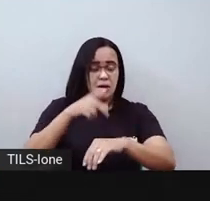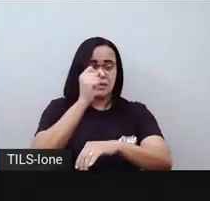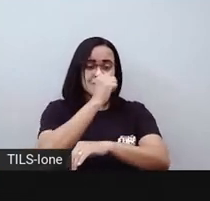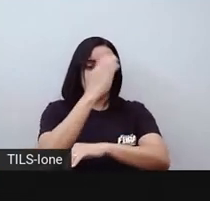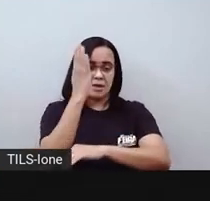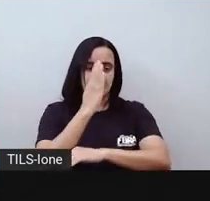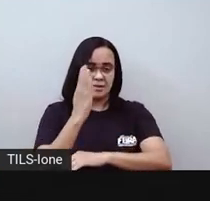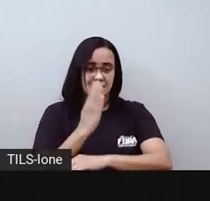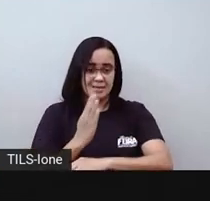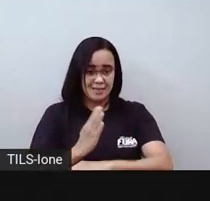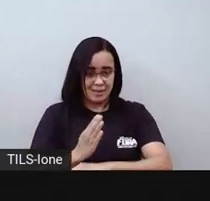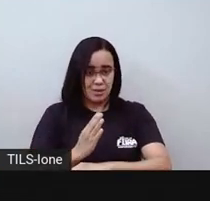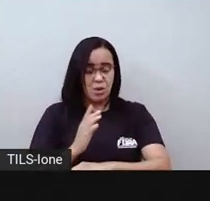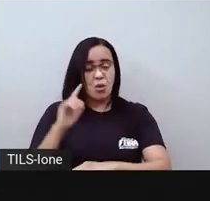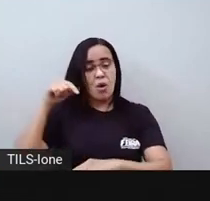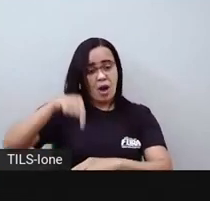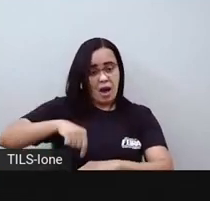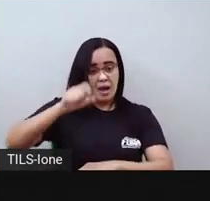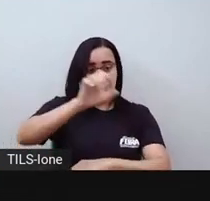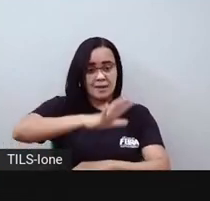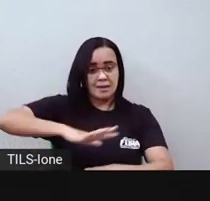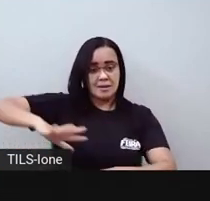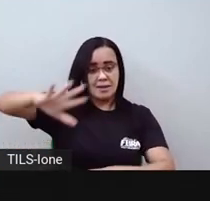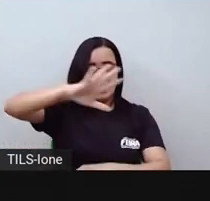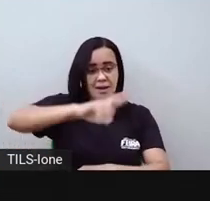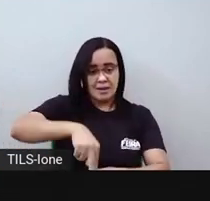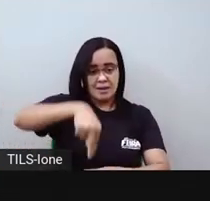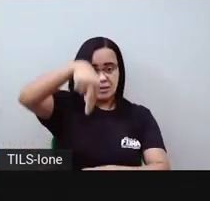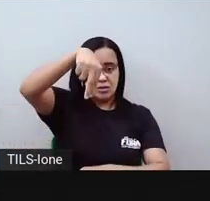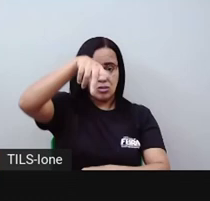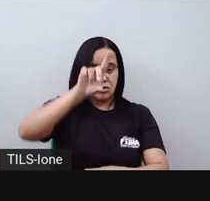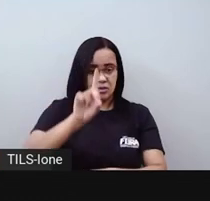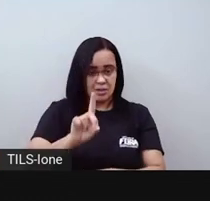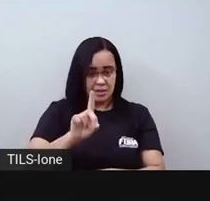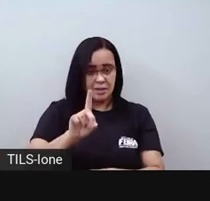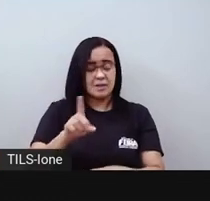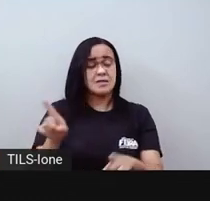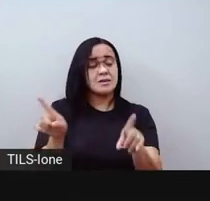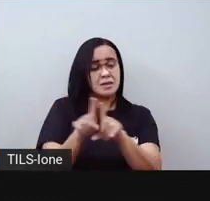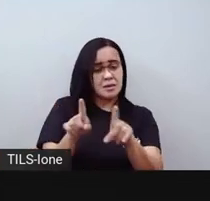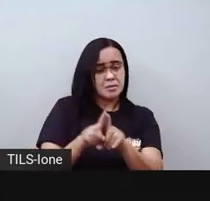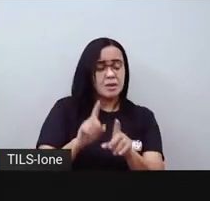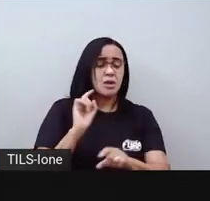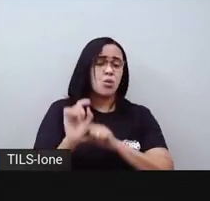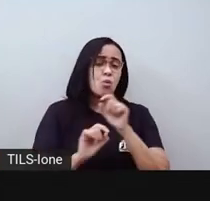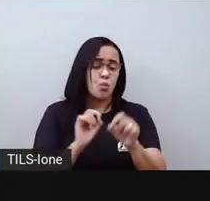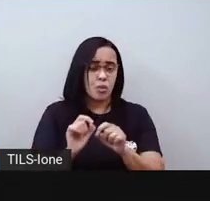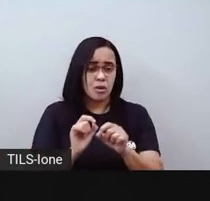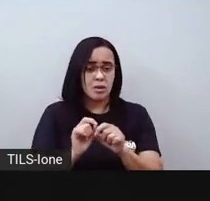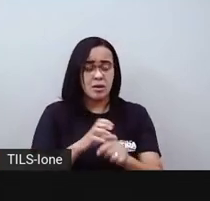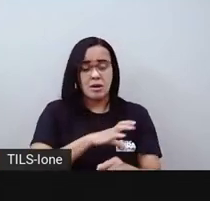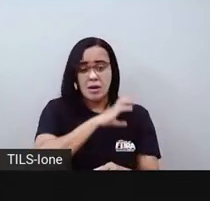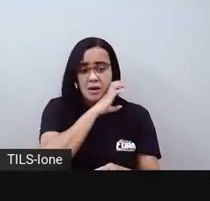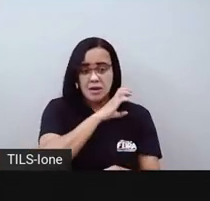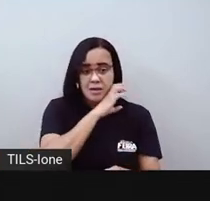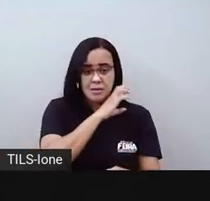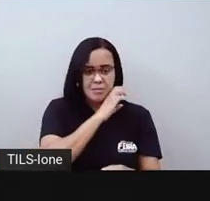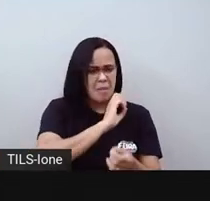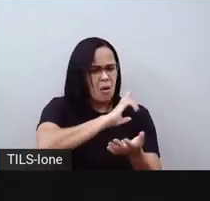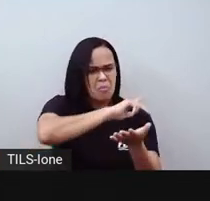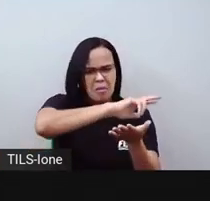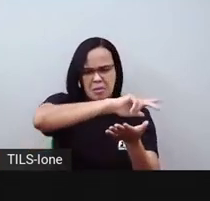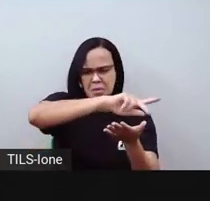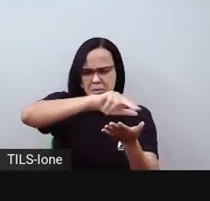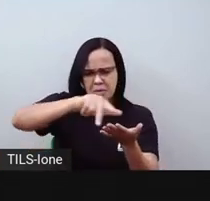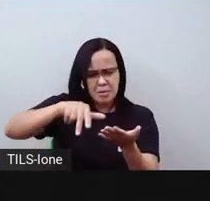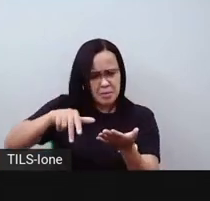do nosso contexto nordestino, né? E, claro... Esses animais, eles podem todos fazer parte do